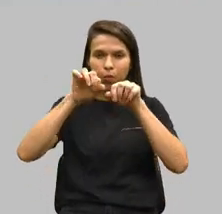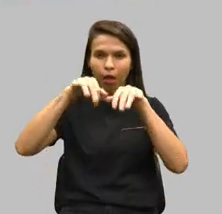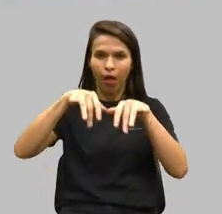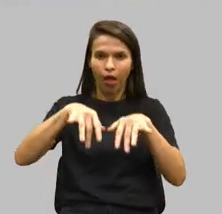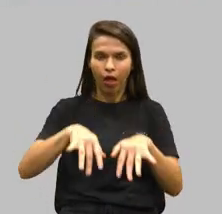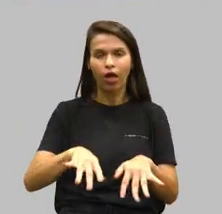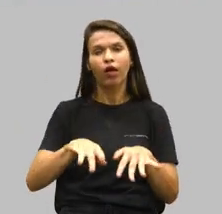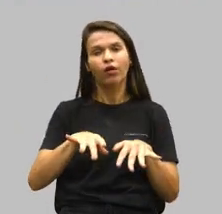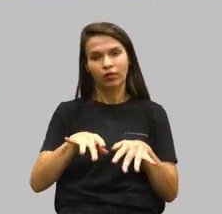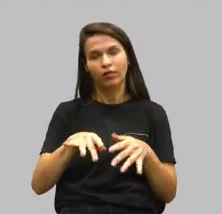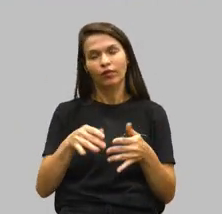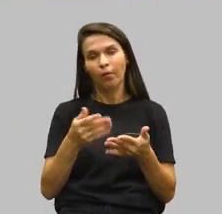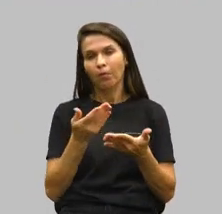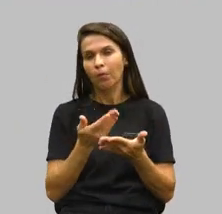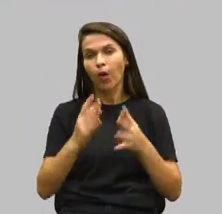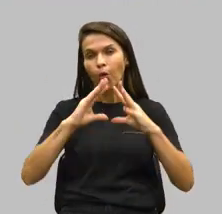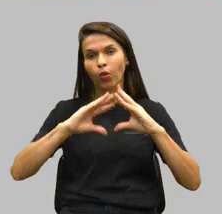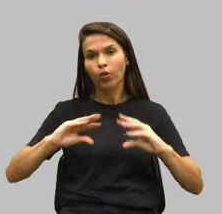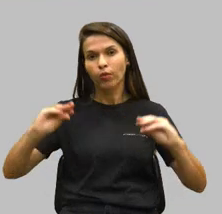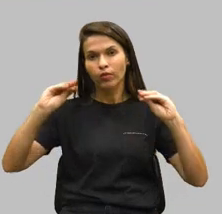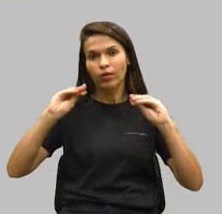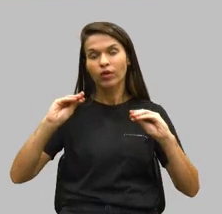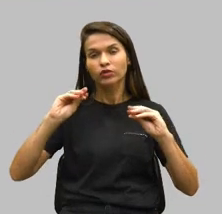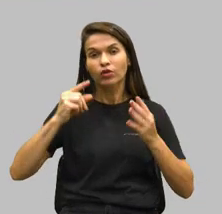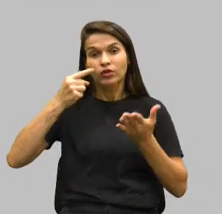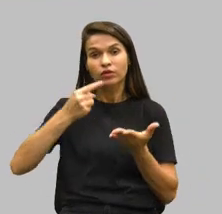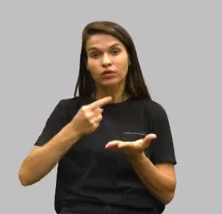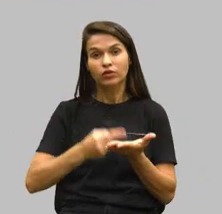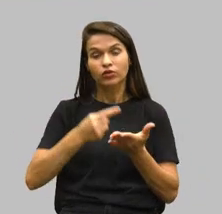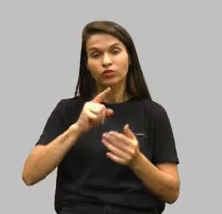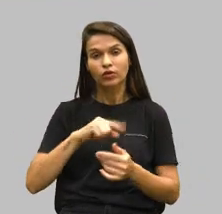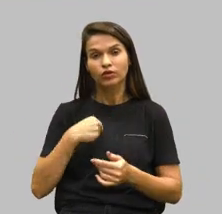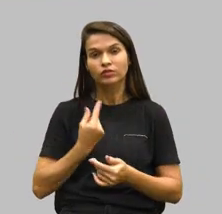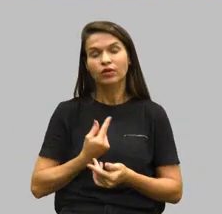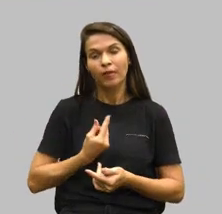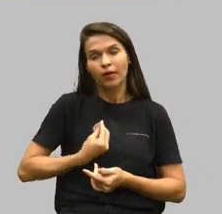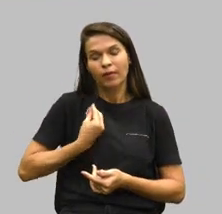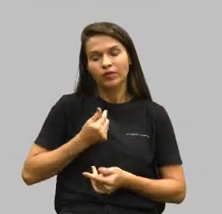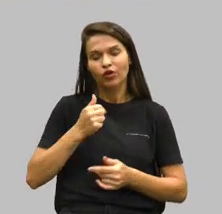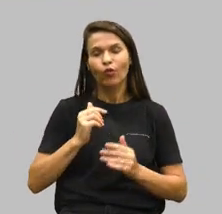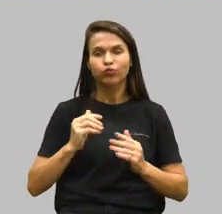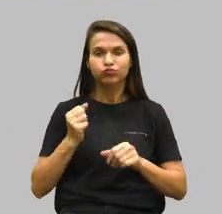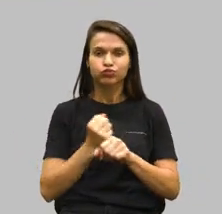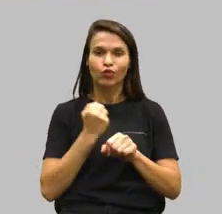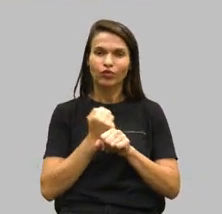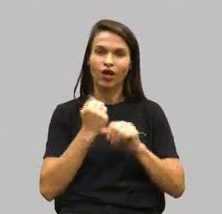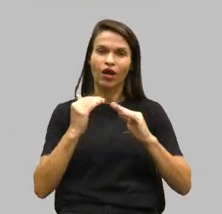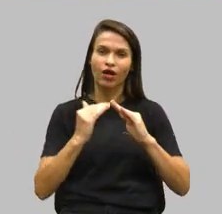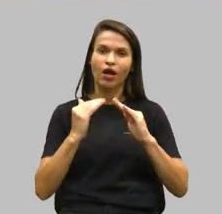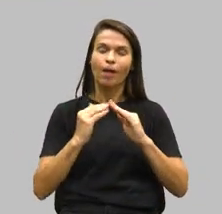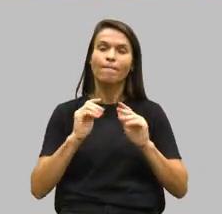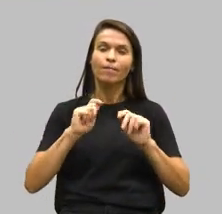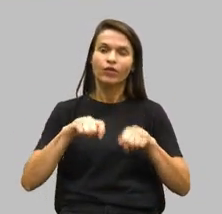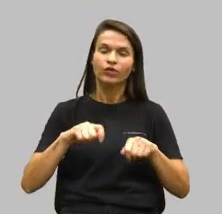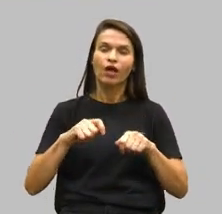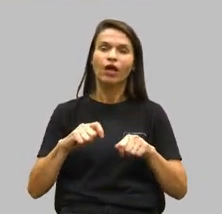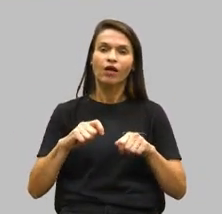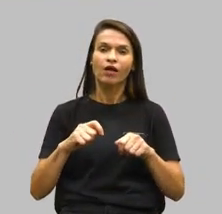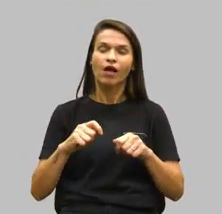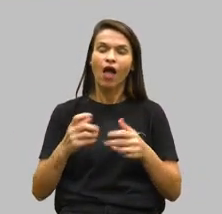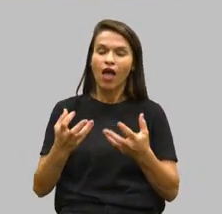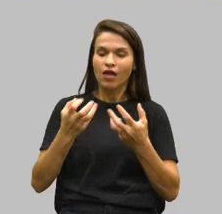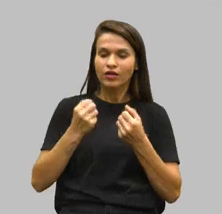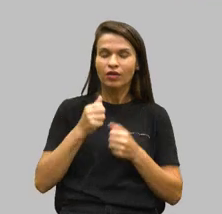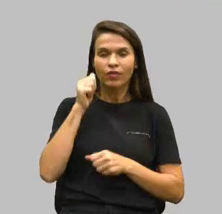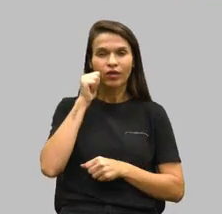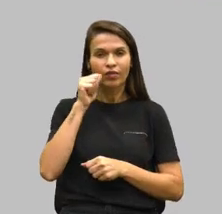barragem e que através desse acordo nós estamos aqui construindo essa casa Pioneira para poder abrigar Mulheres